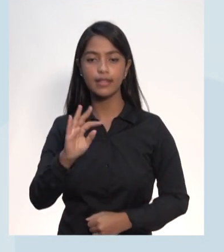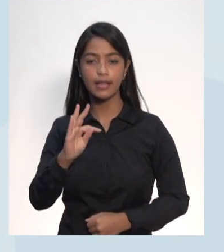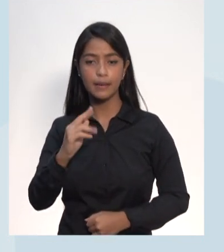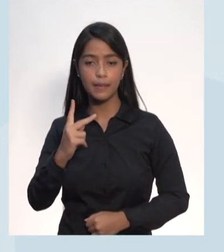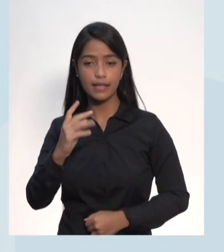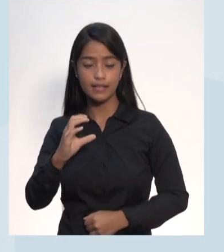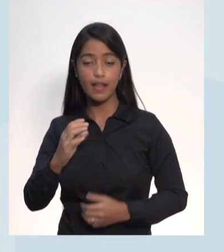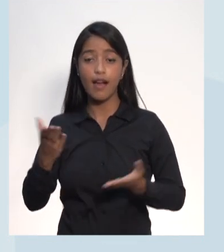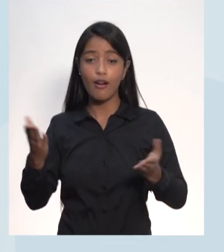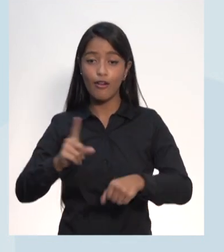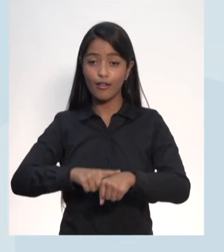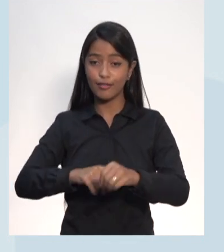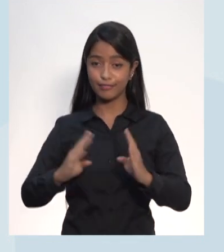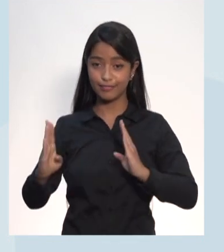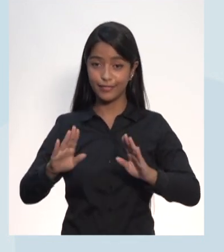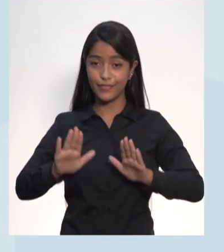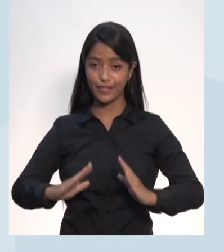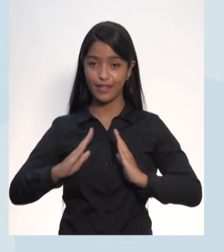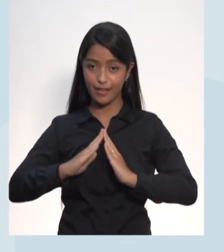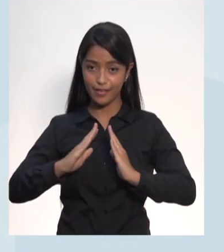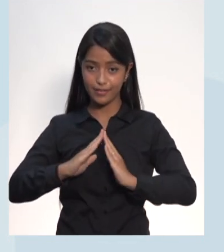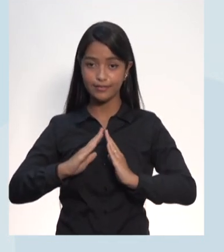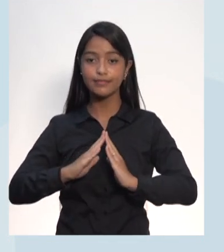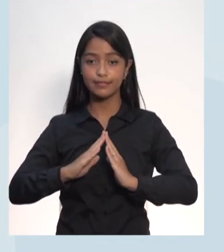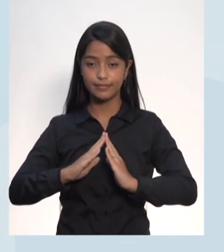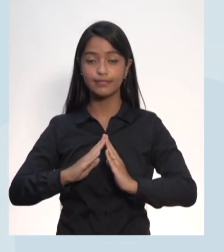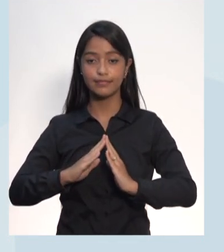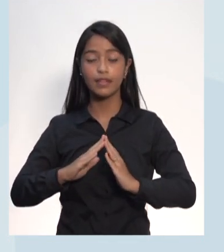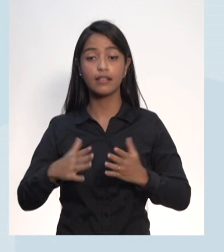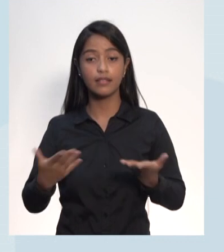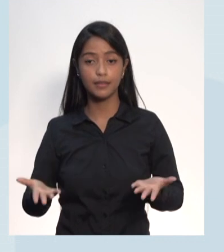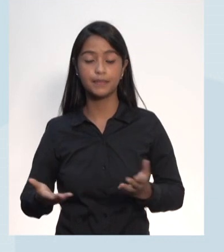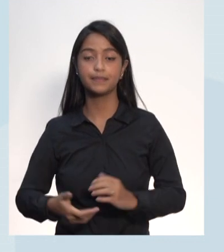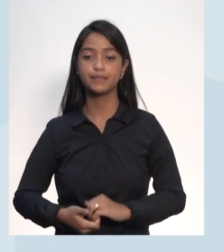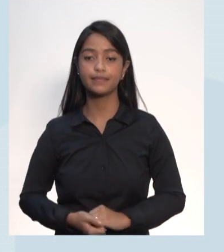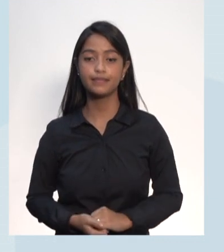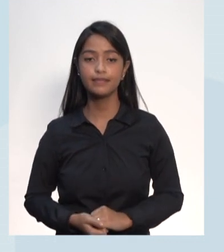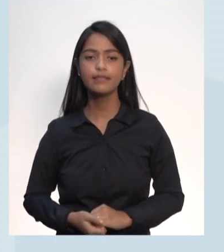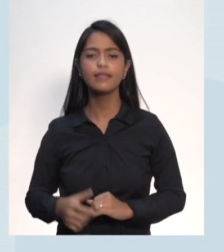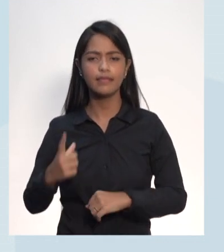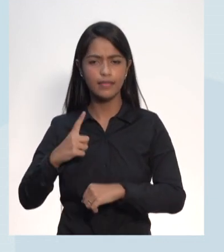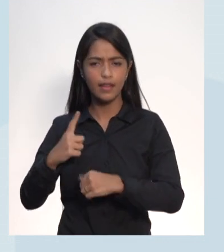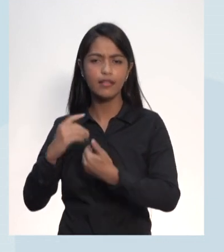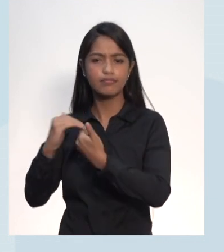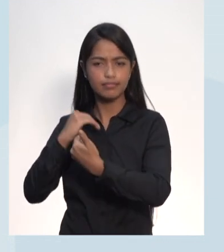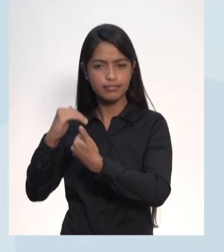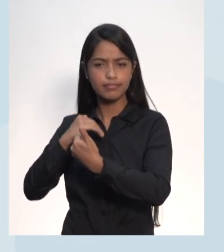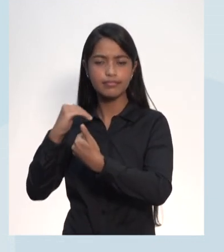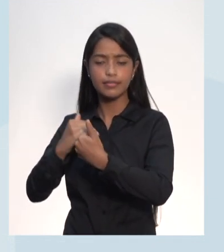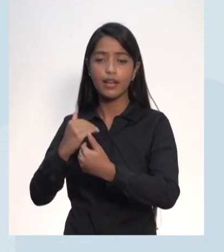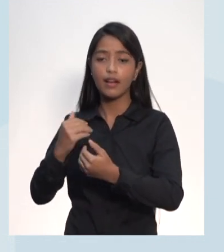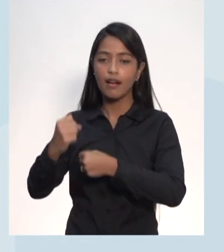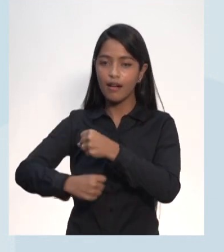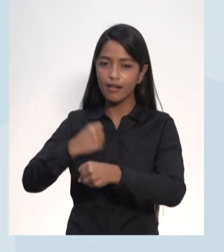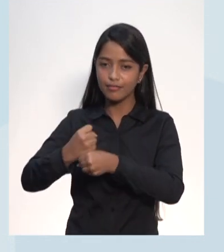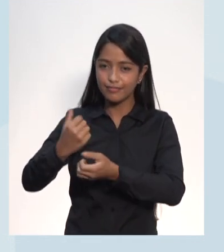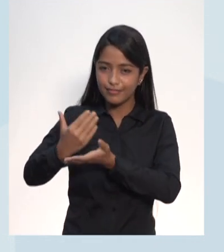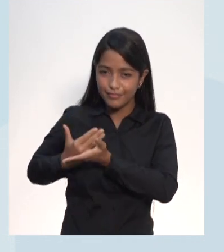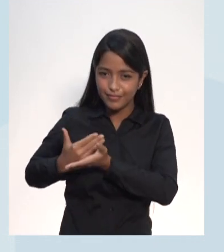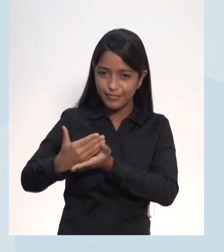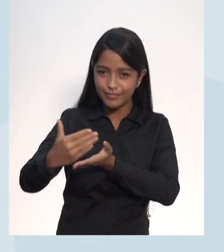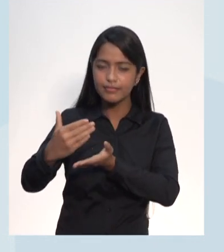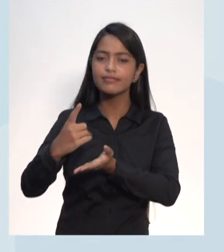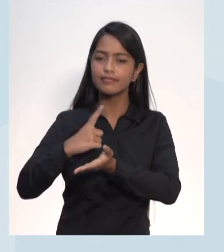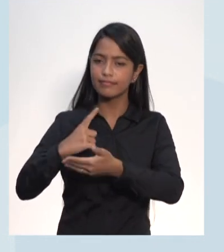de isolamento social. Então, nós tivemos algumas orientações no início do ano, nós